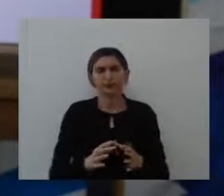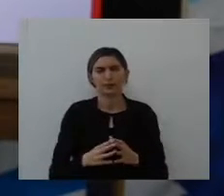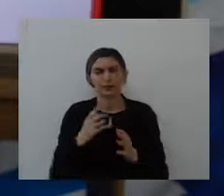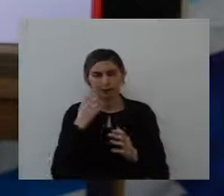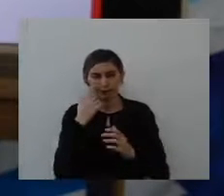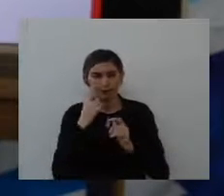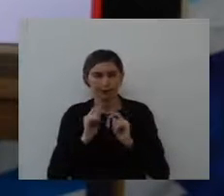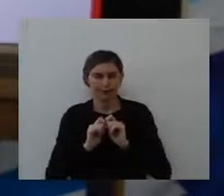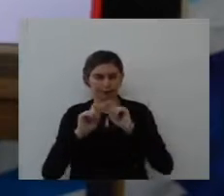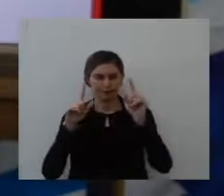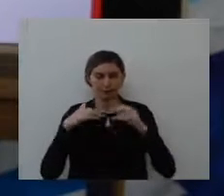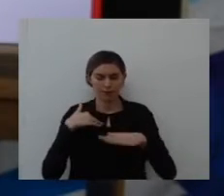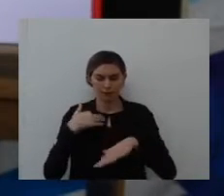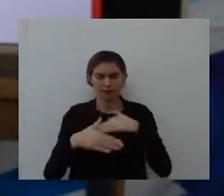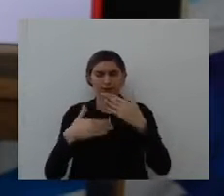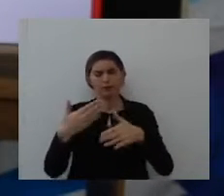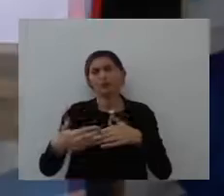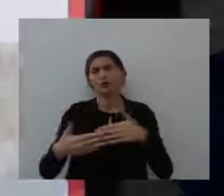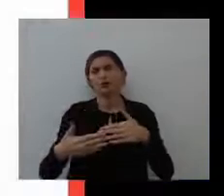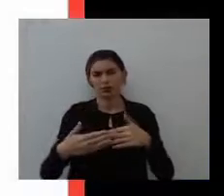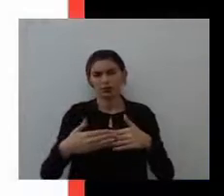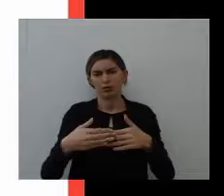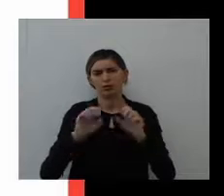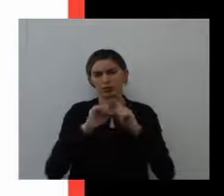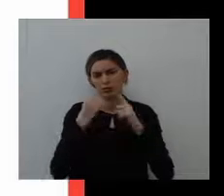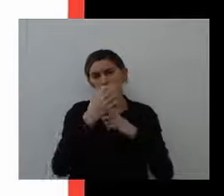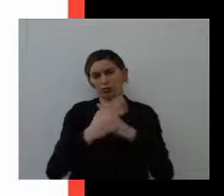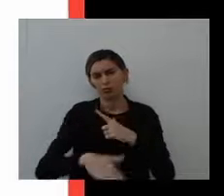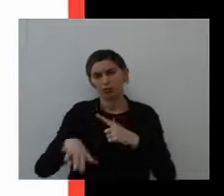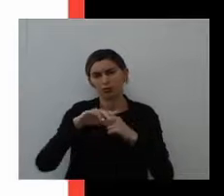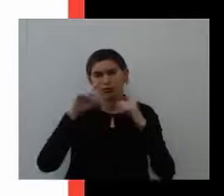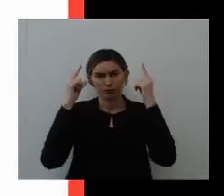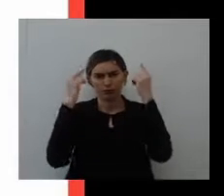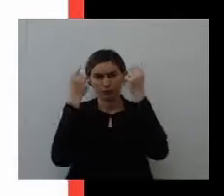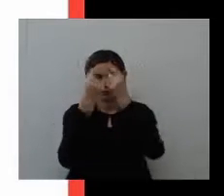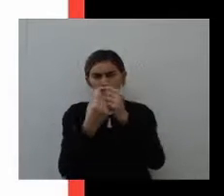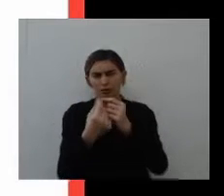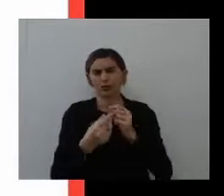a imagem da evolução social da Grécia.